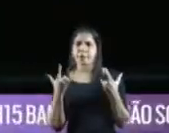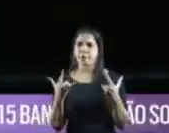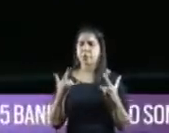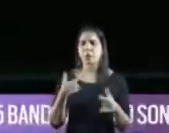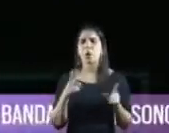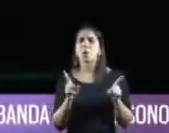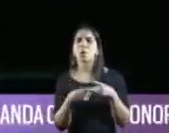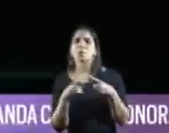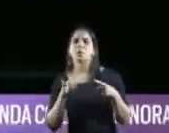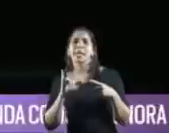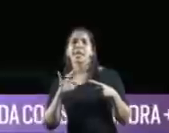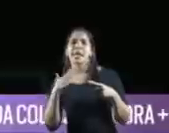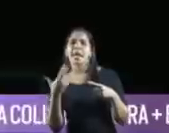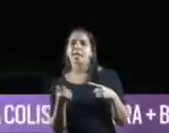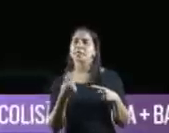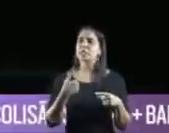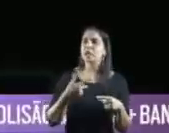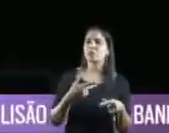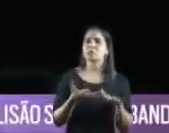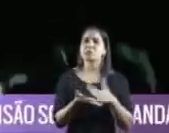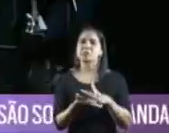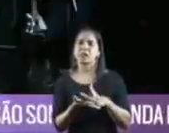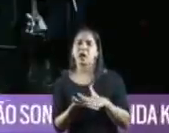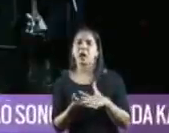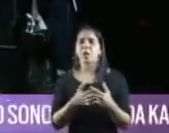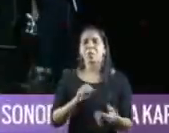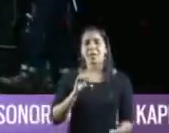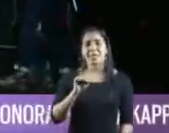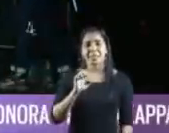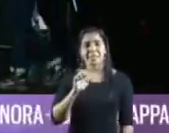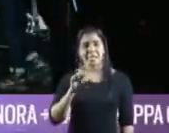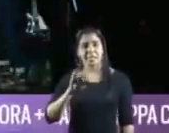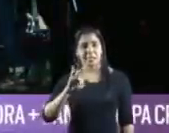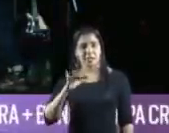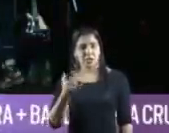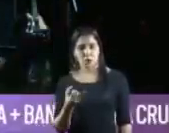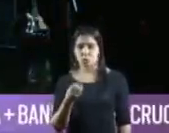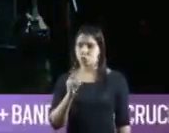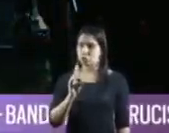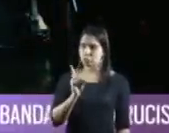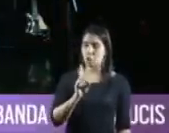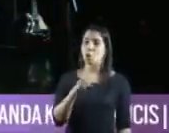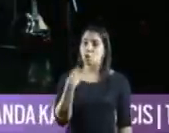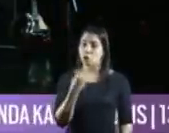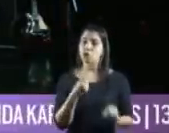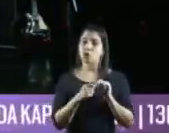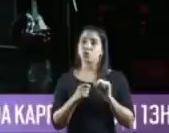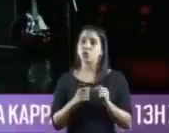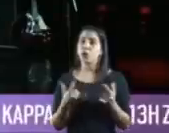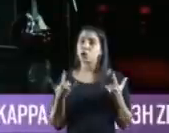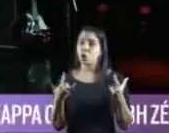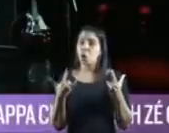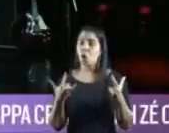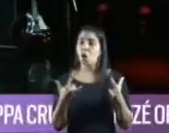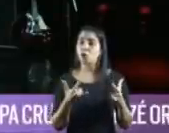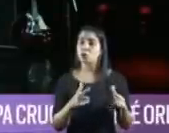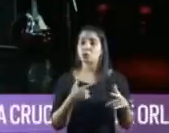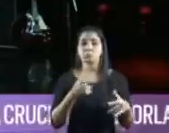música clássica, samba, sertanejo? Não. O que nós fazemos é apenas rock de subúrbio.